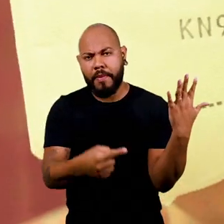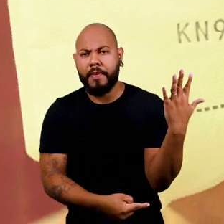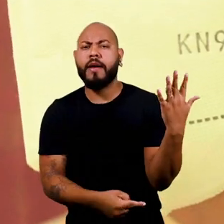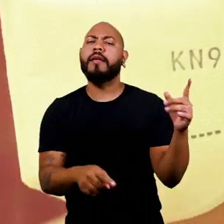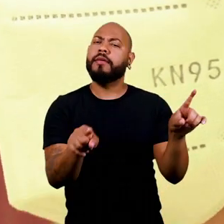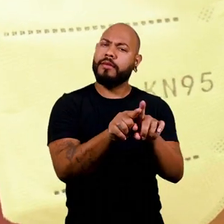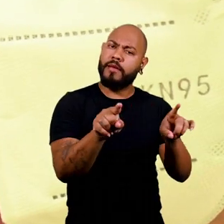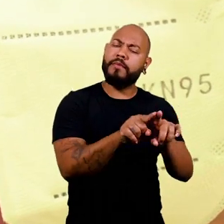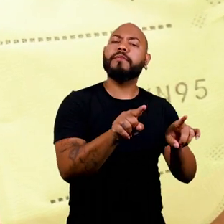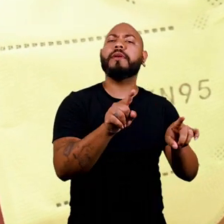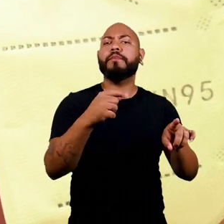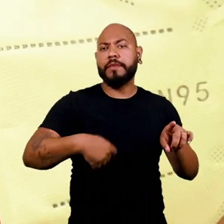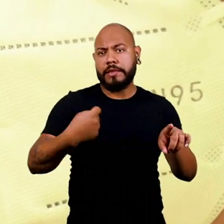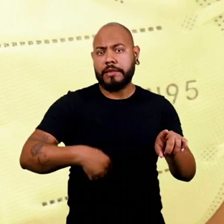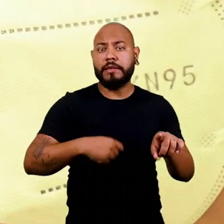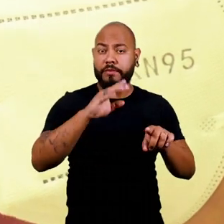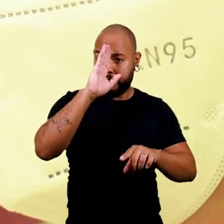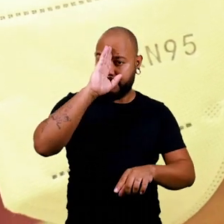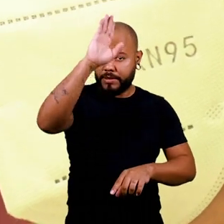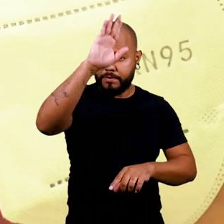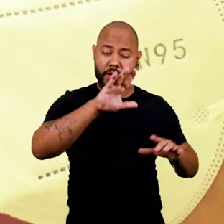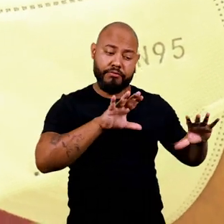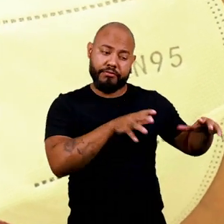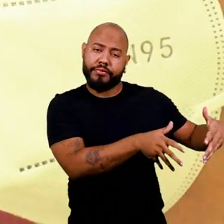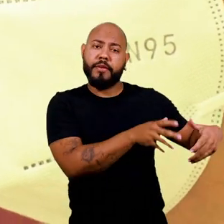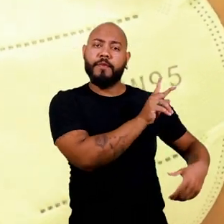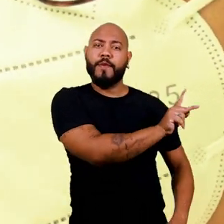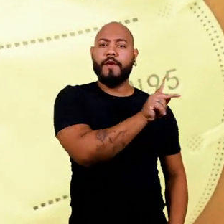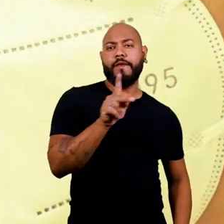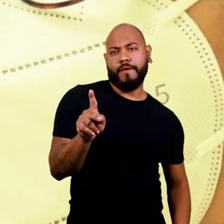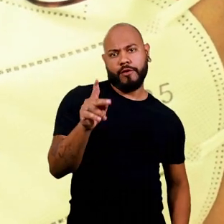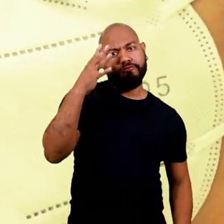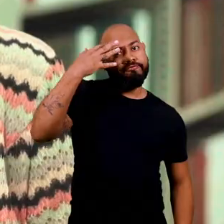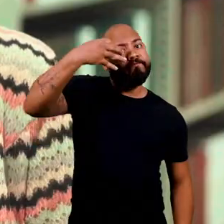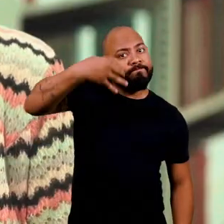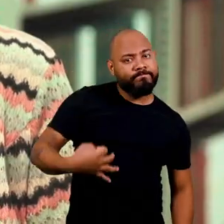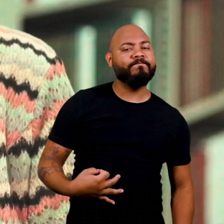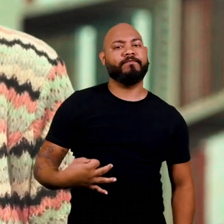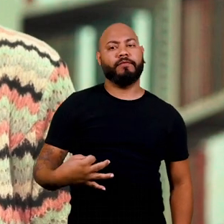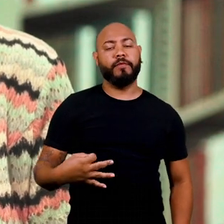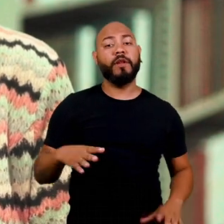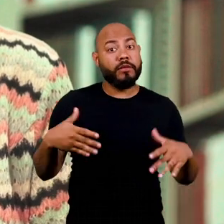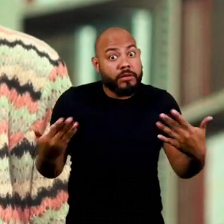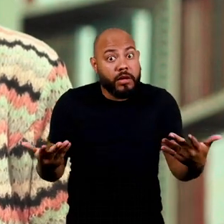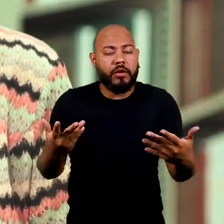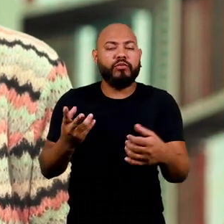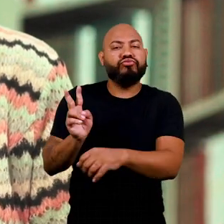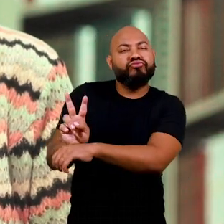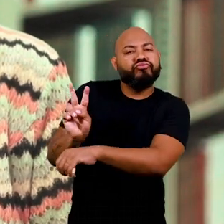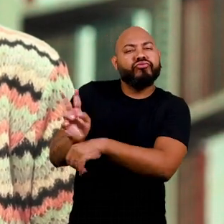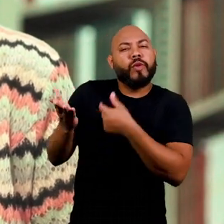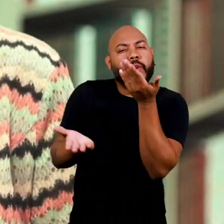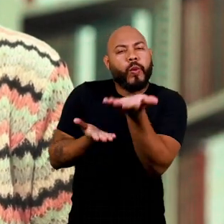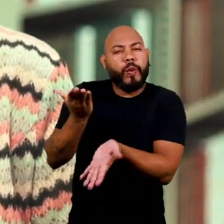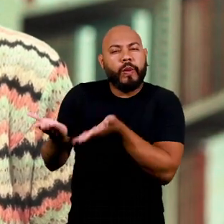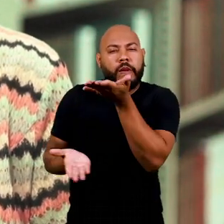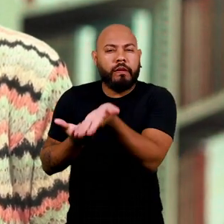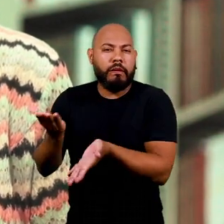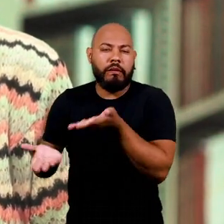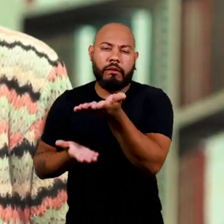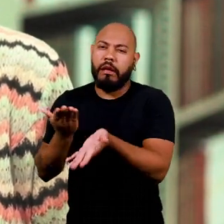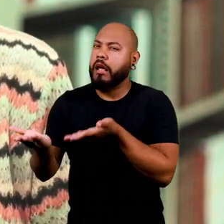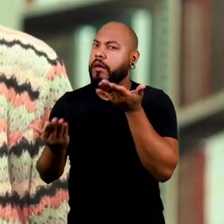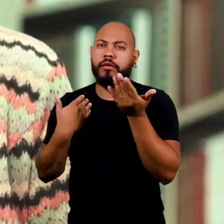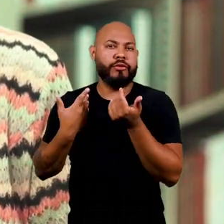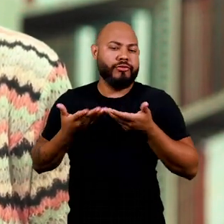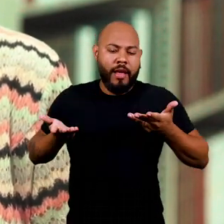e precisa de uma compreensão também por parte dos educadores. Então, todo cuidado ele tem que ser